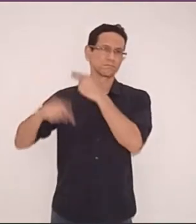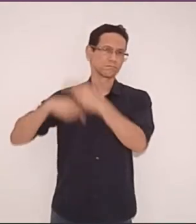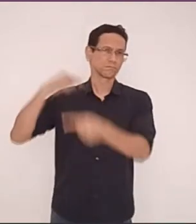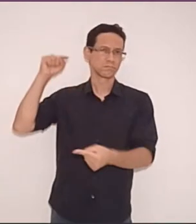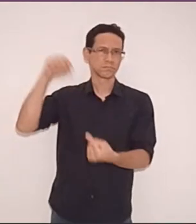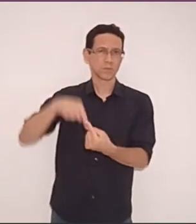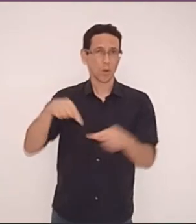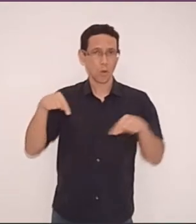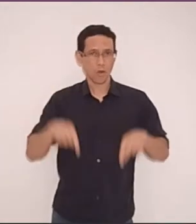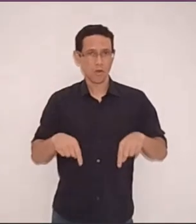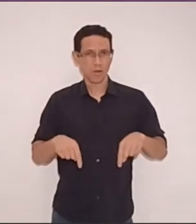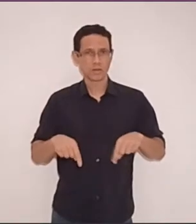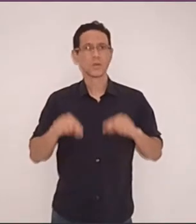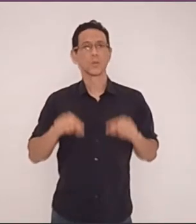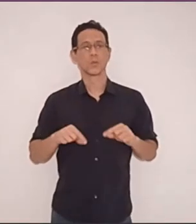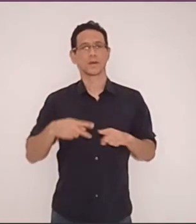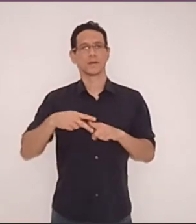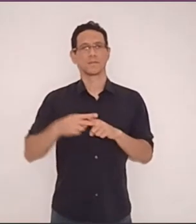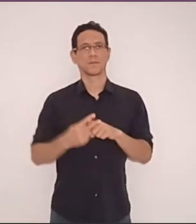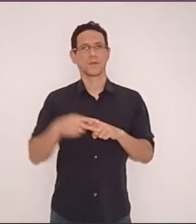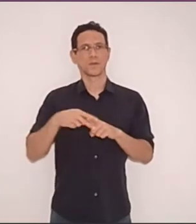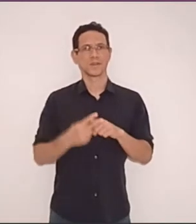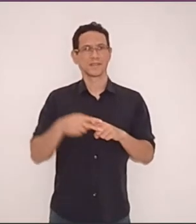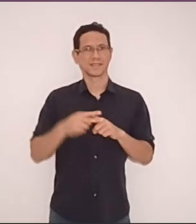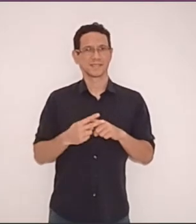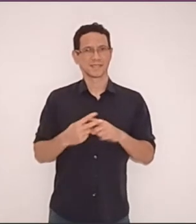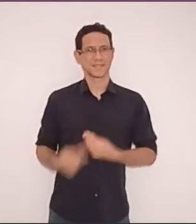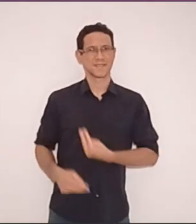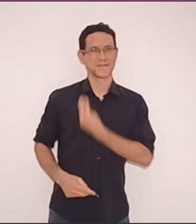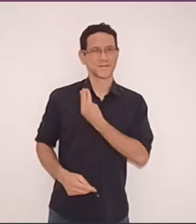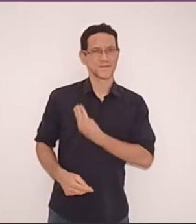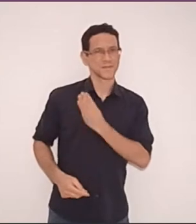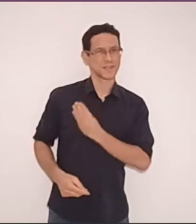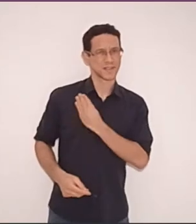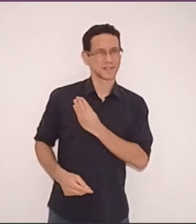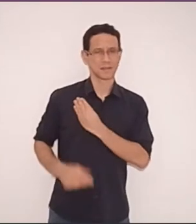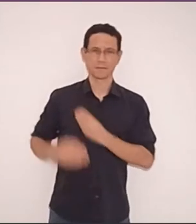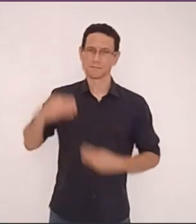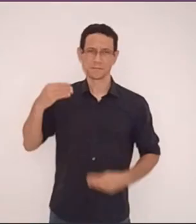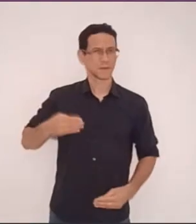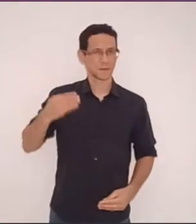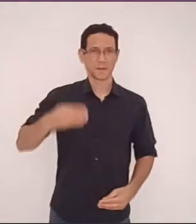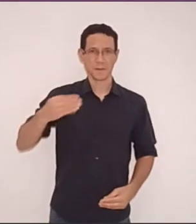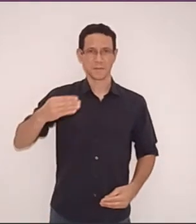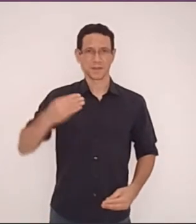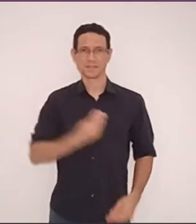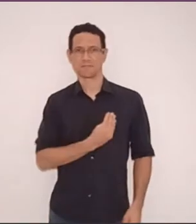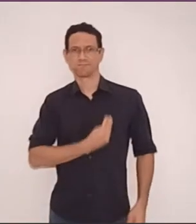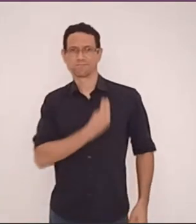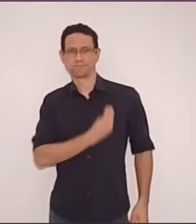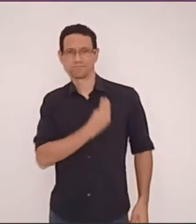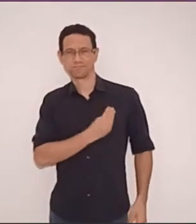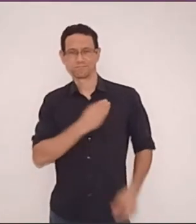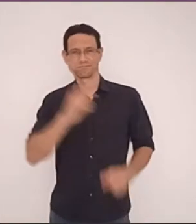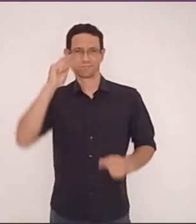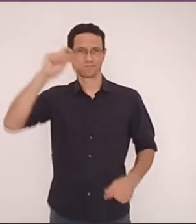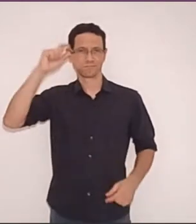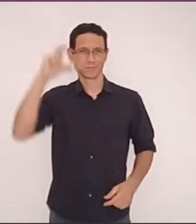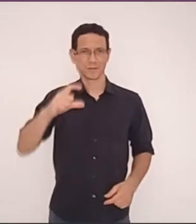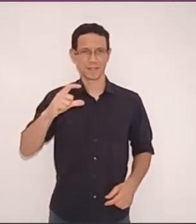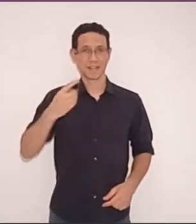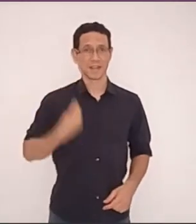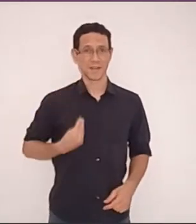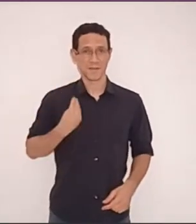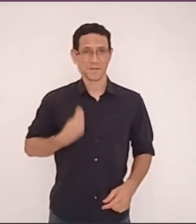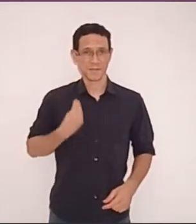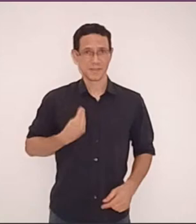presente manutenção garantia da vida Amadeu filia essa madeira obsessão a vida não pode